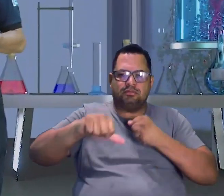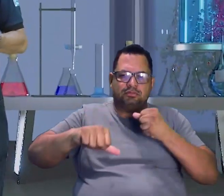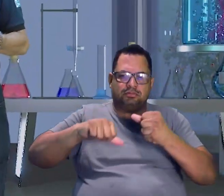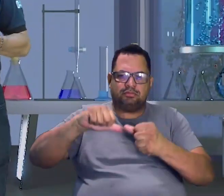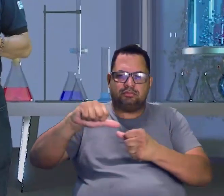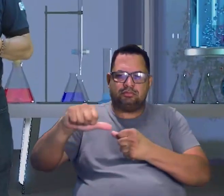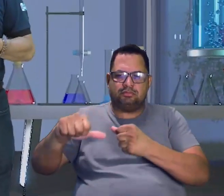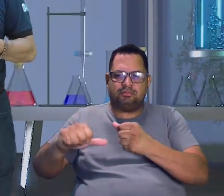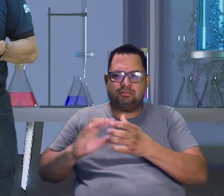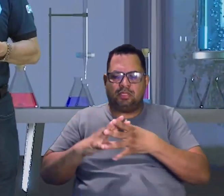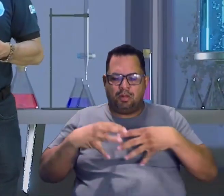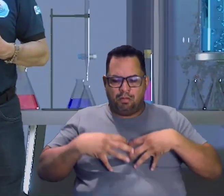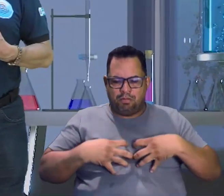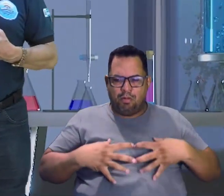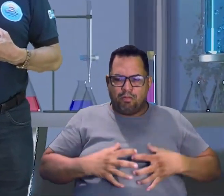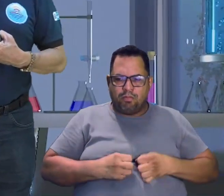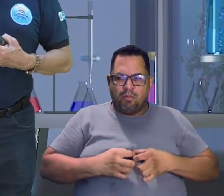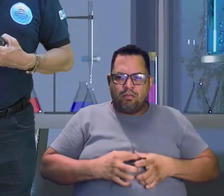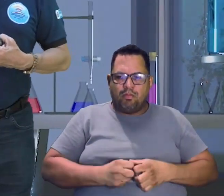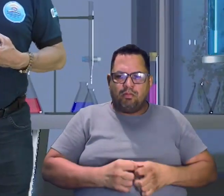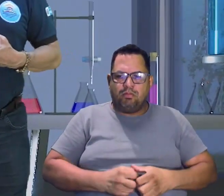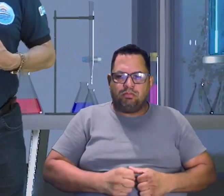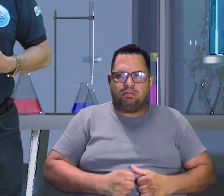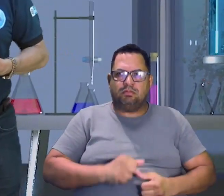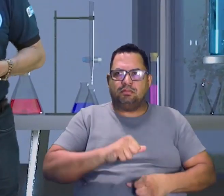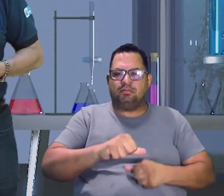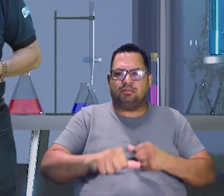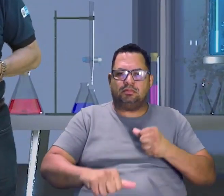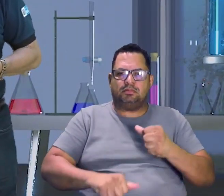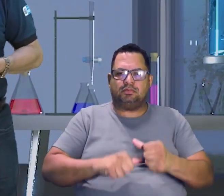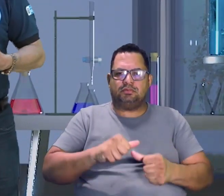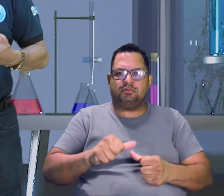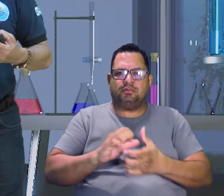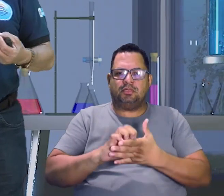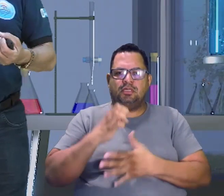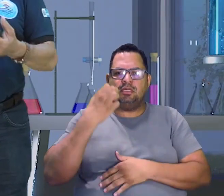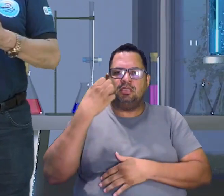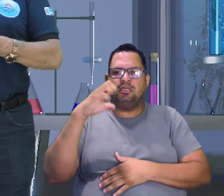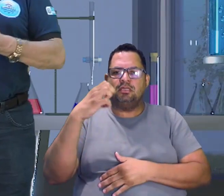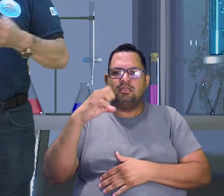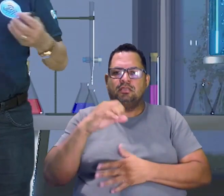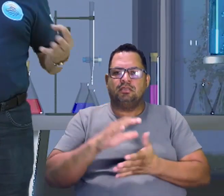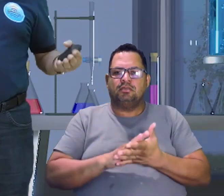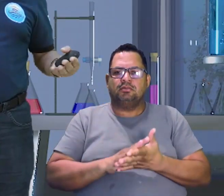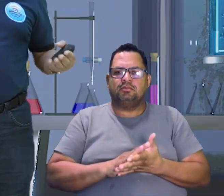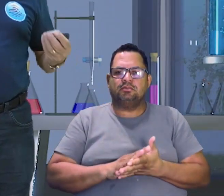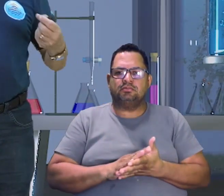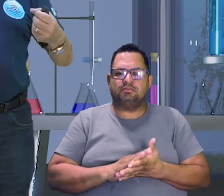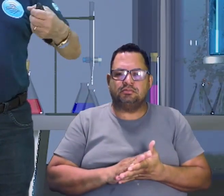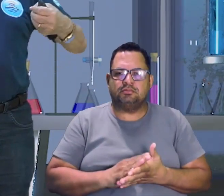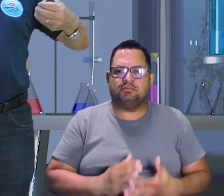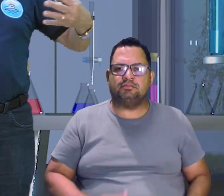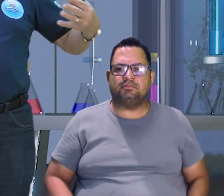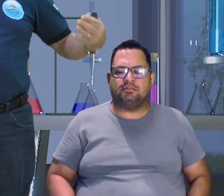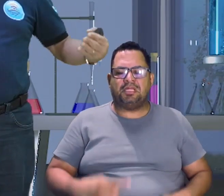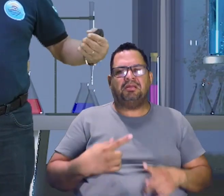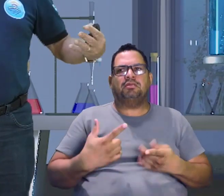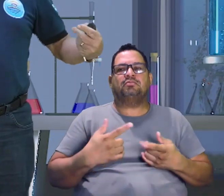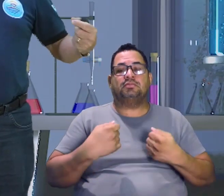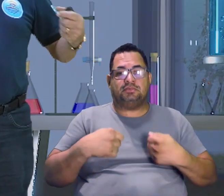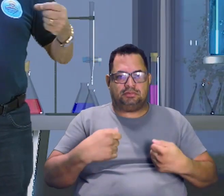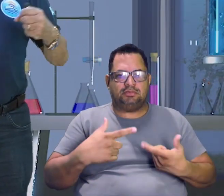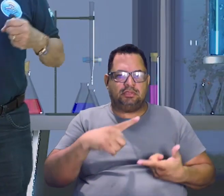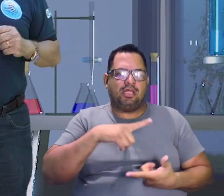transformando dentro do seu organismo para gerar o quê? Para gerar energia. Por isso que se você não se alimenta, você não tem coragem, você fica um cara,